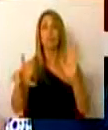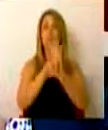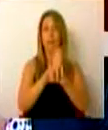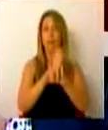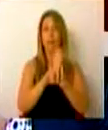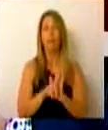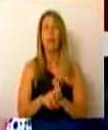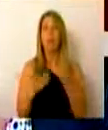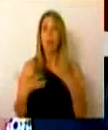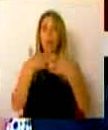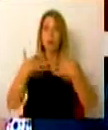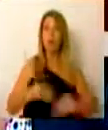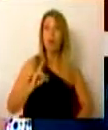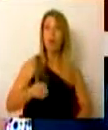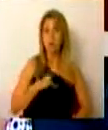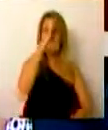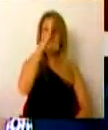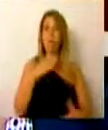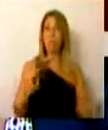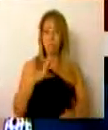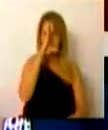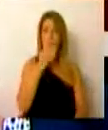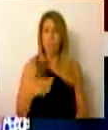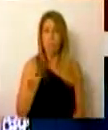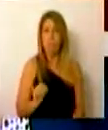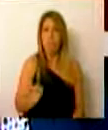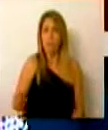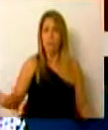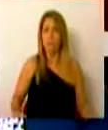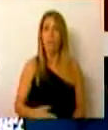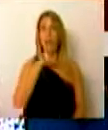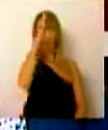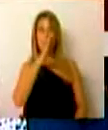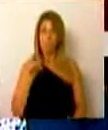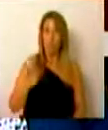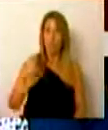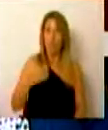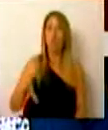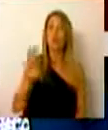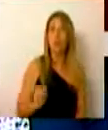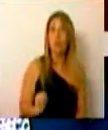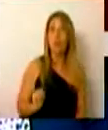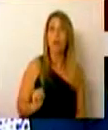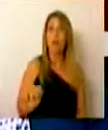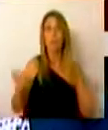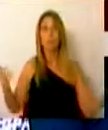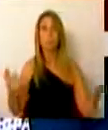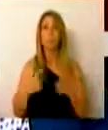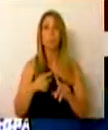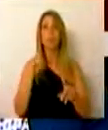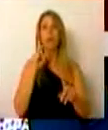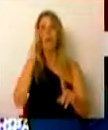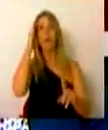que é certo é que este Governo é um Governo do PS e este Governo, sendo do PS, tem uma visão sobre o Serviço Nacional de